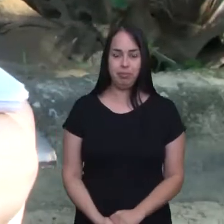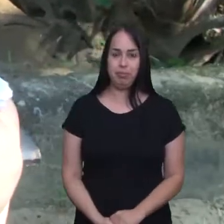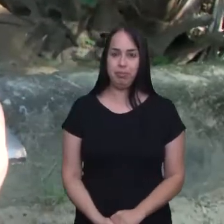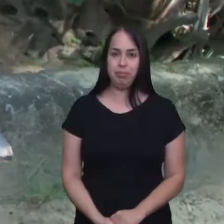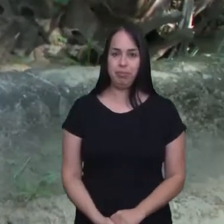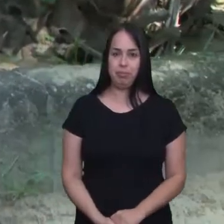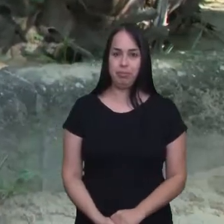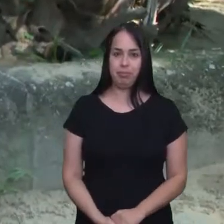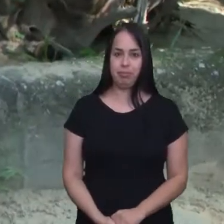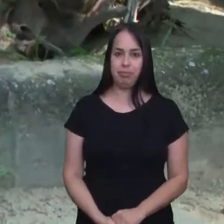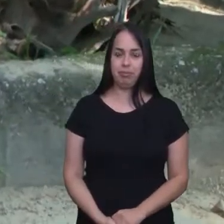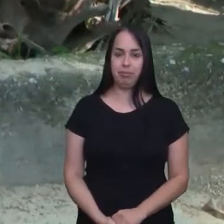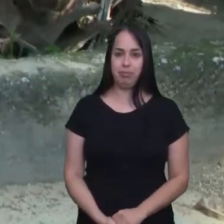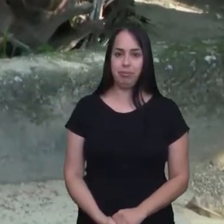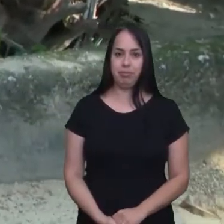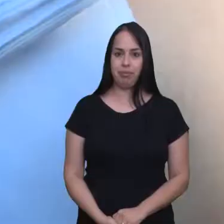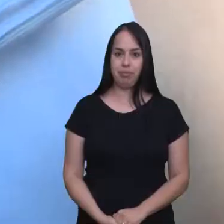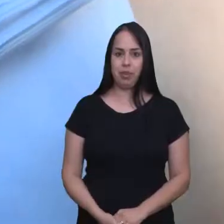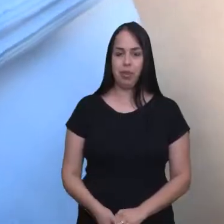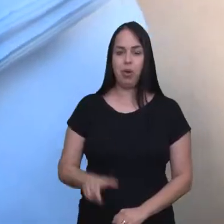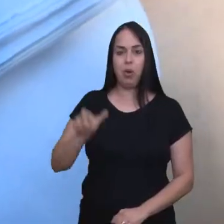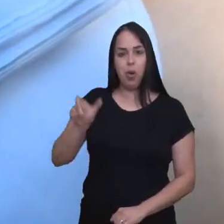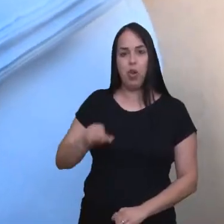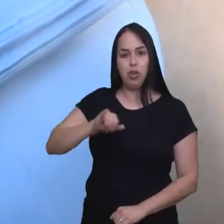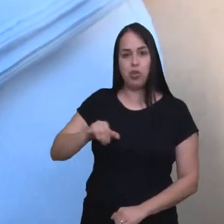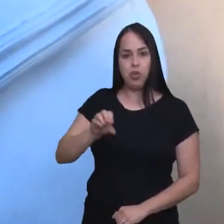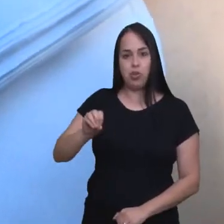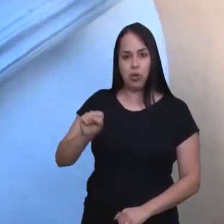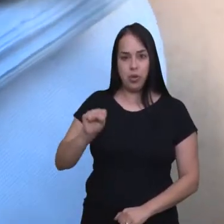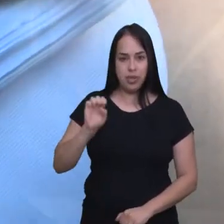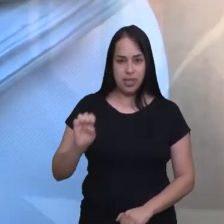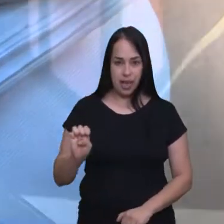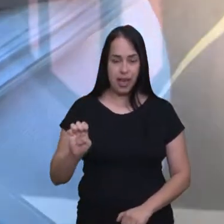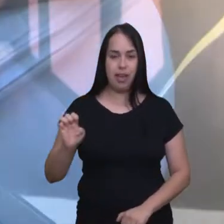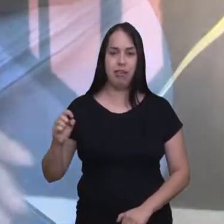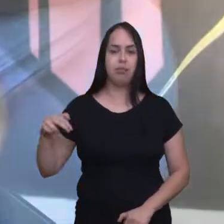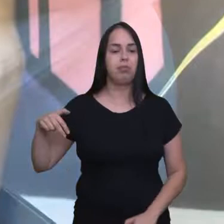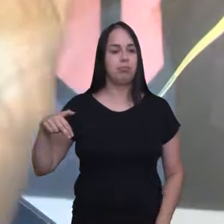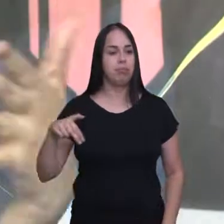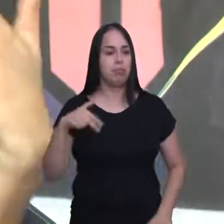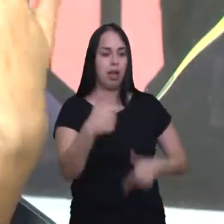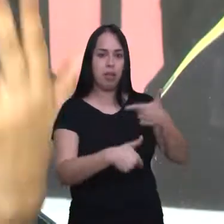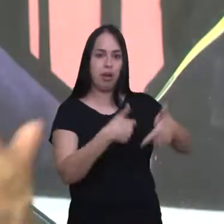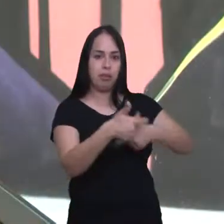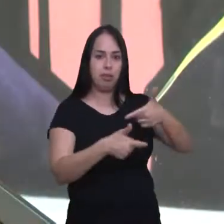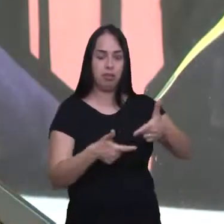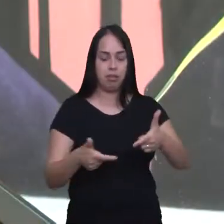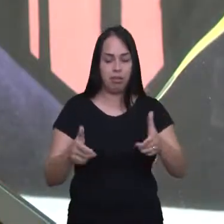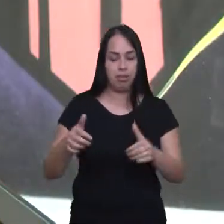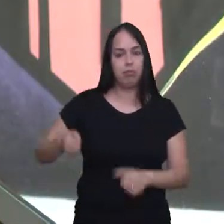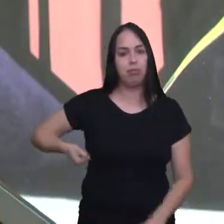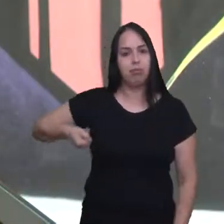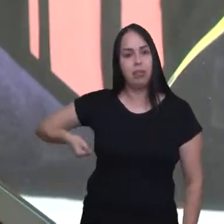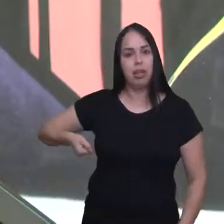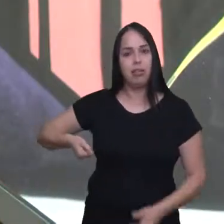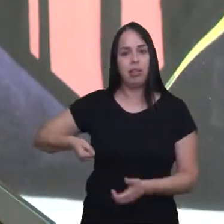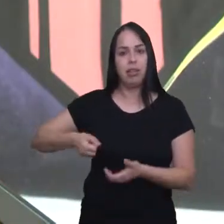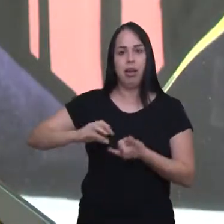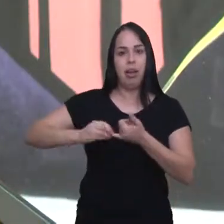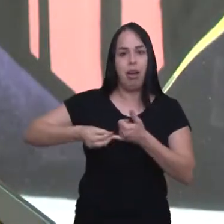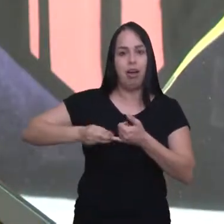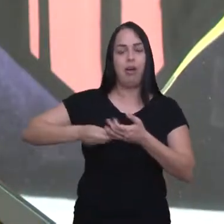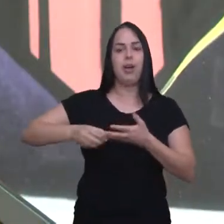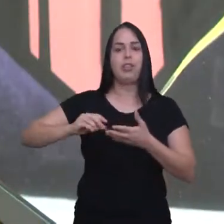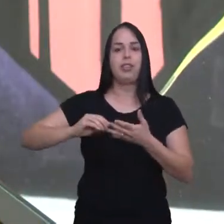Seu José sai de casa para o trabalho, sabendo que pode não voltar. Em sua marmita ele leva arroz, feijão, carne